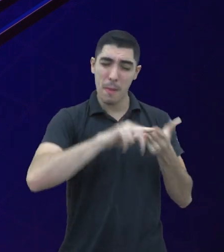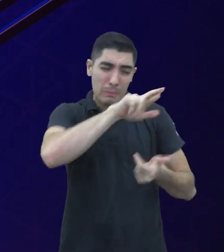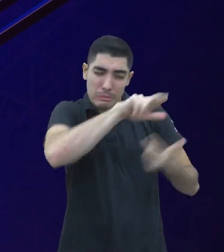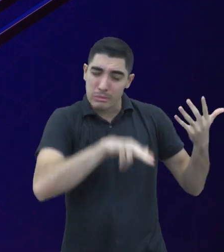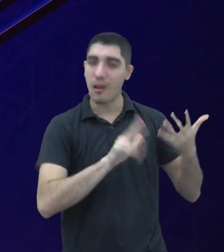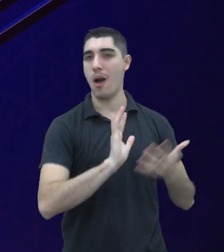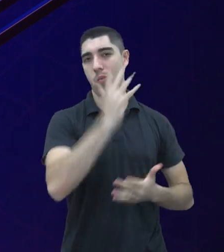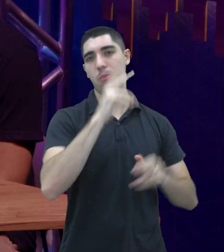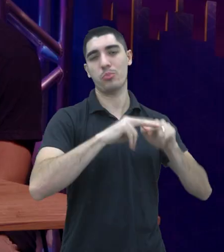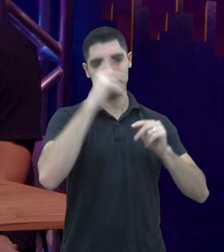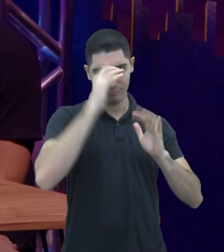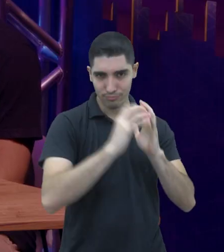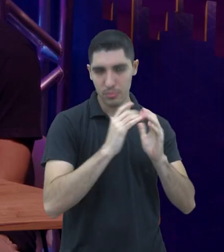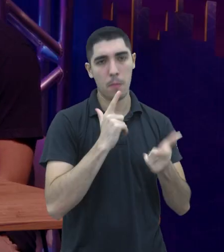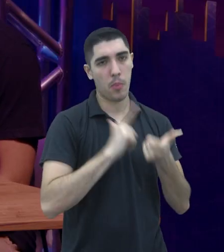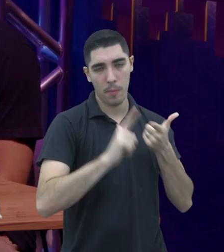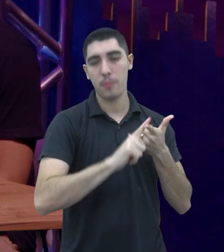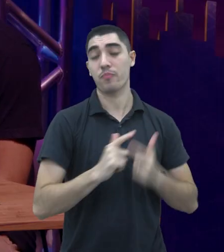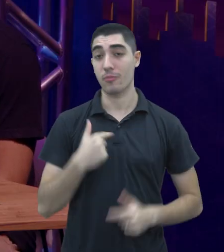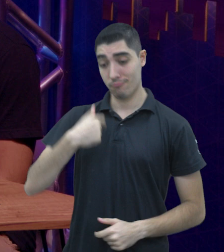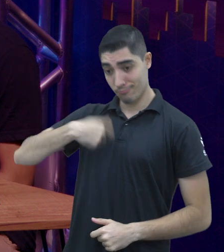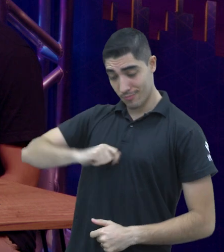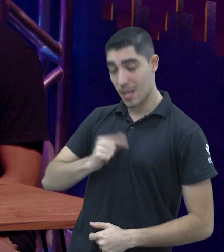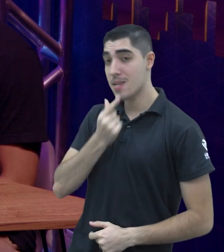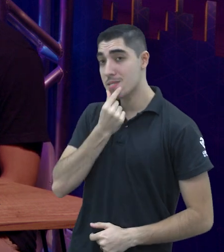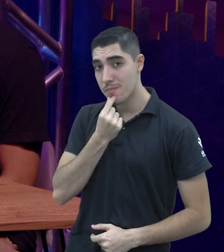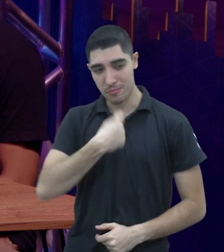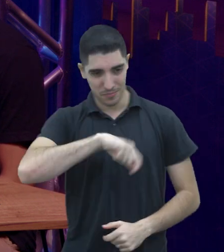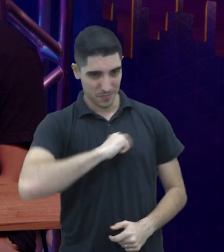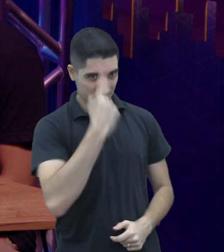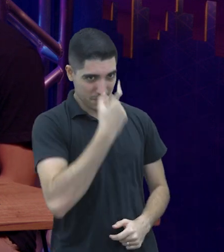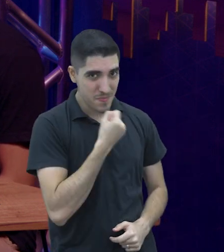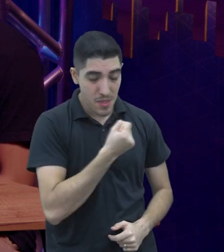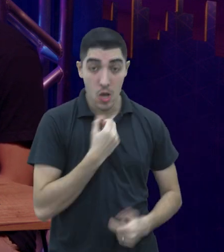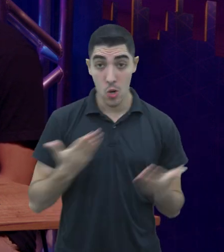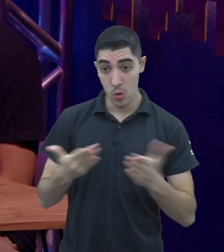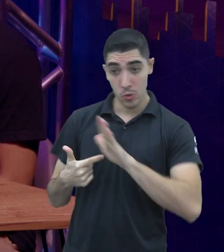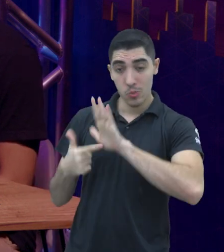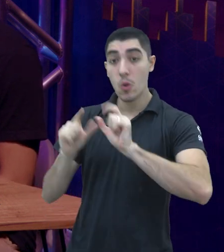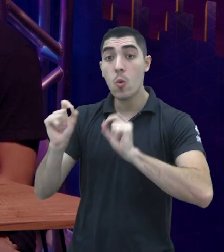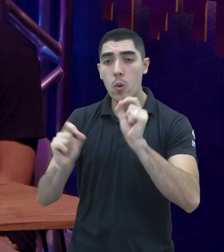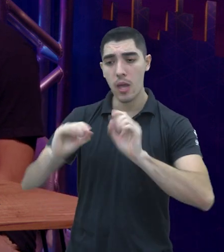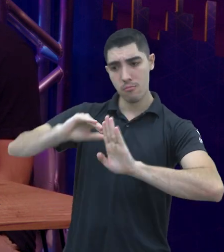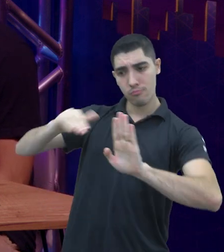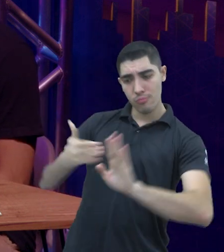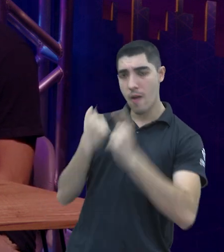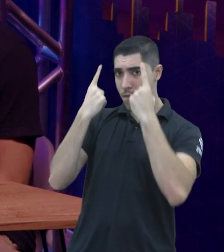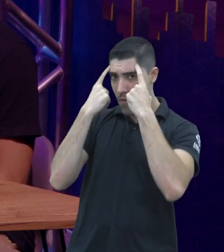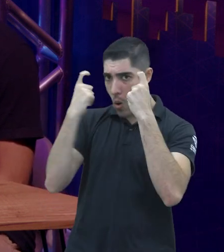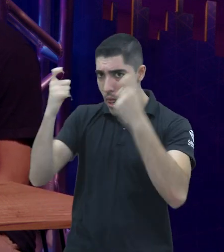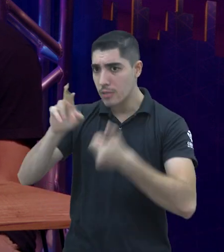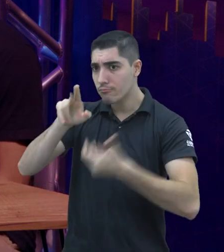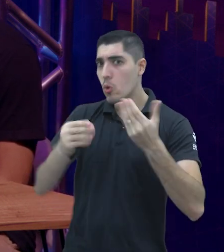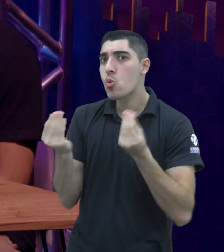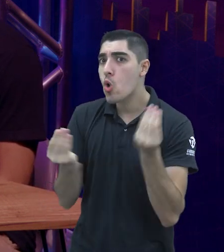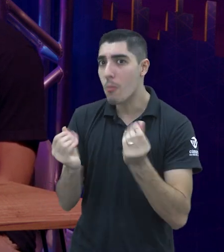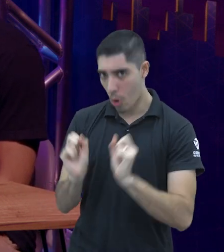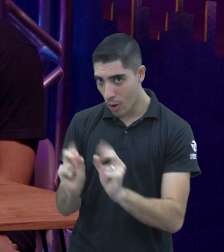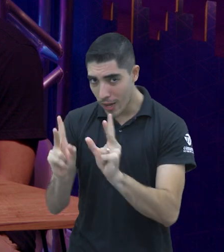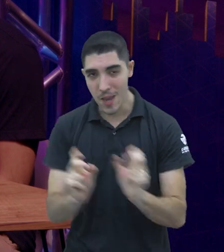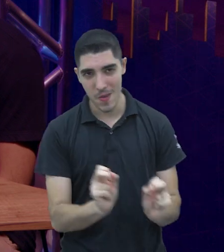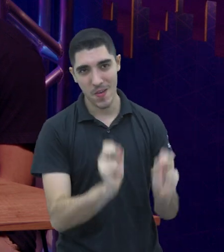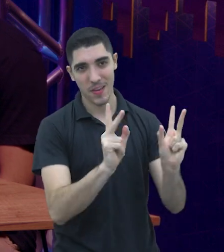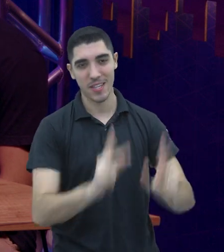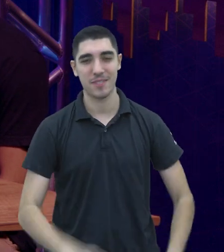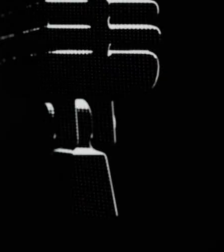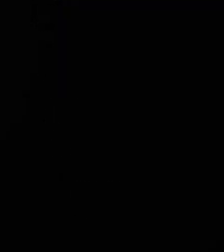sua sanidade mental. Eu sou Samu Strazer. Eu sou a Miviki. E no Pode Ser de hoje a gente vai falar sobre as raízes da violência. Pode